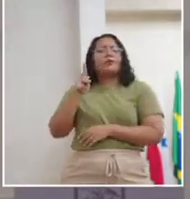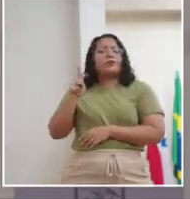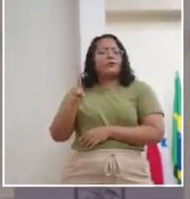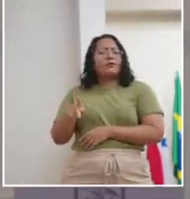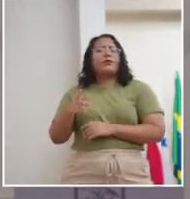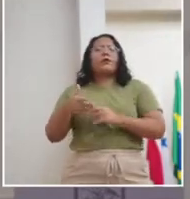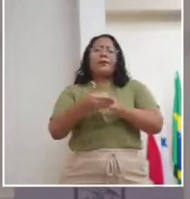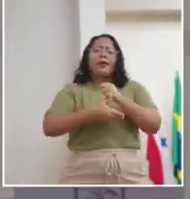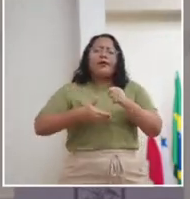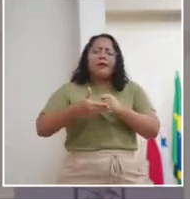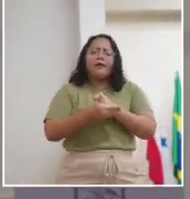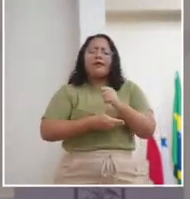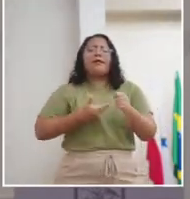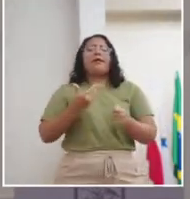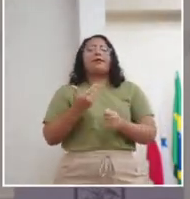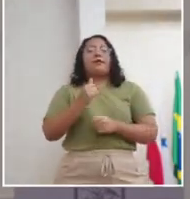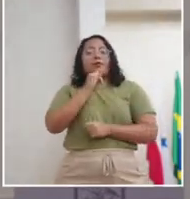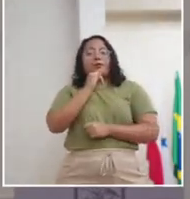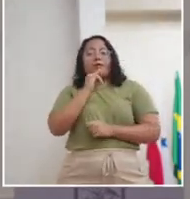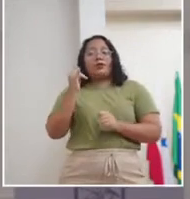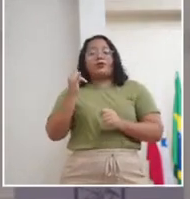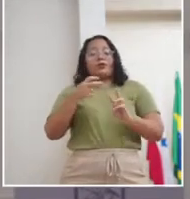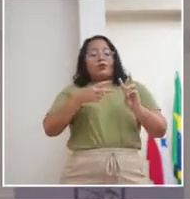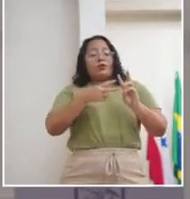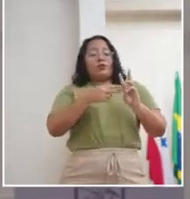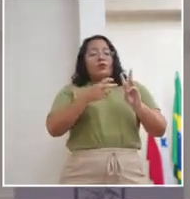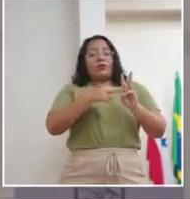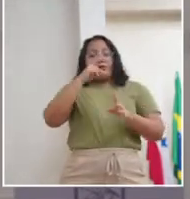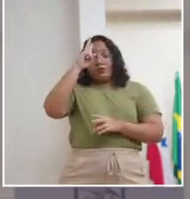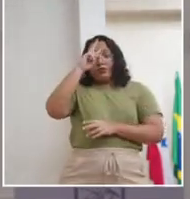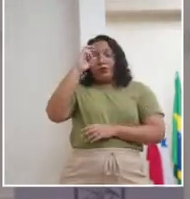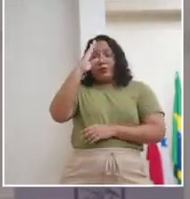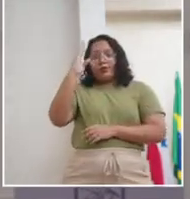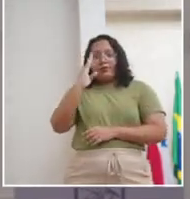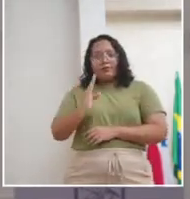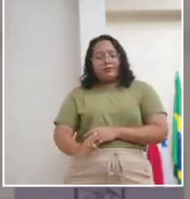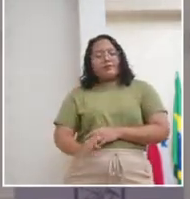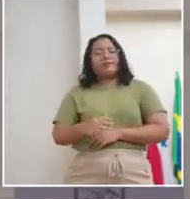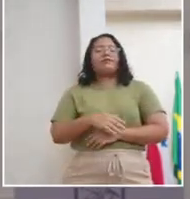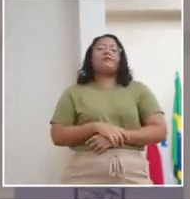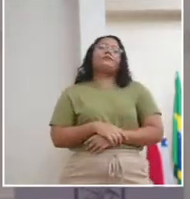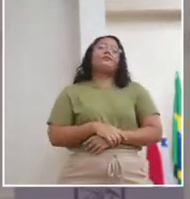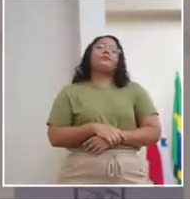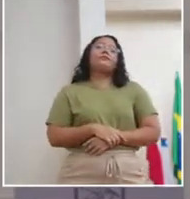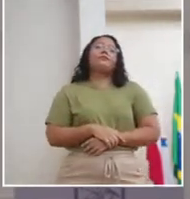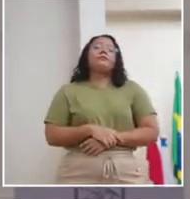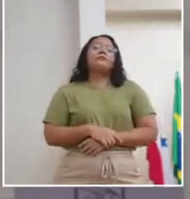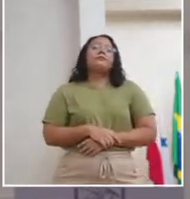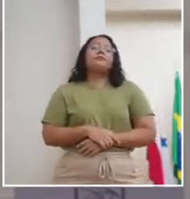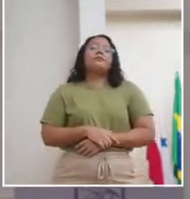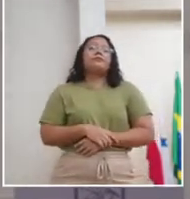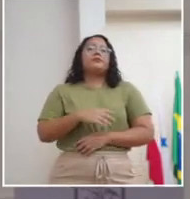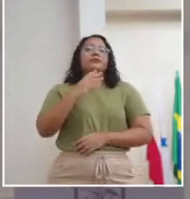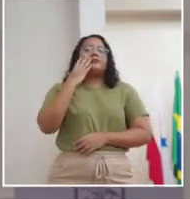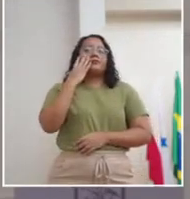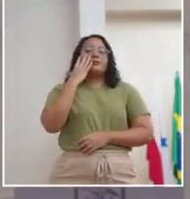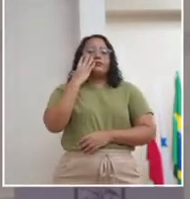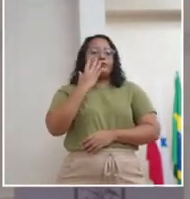secundaristas, como é o caso de O Índio na História do Brasil e O Índio na Cultura Brasileira. Ainda tem tempo? Falta...